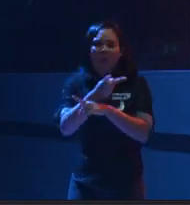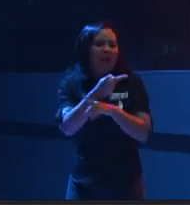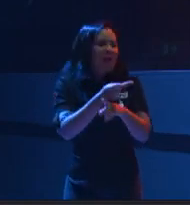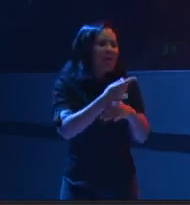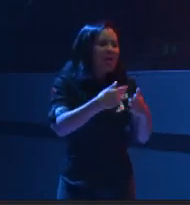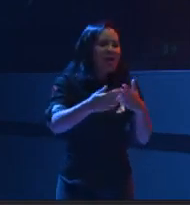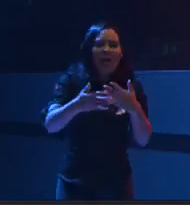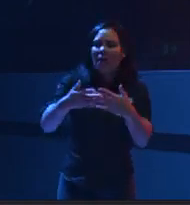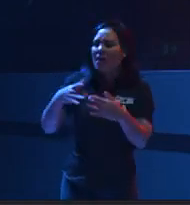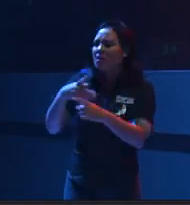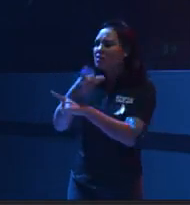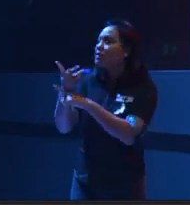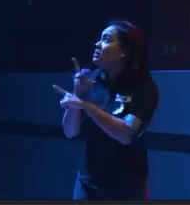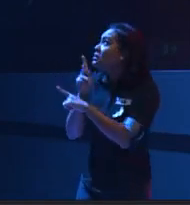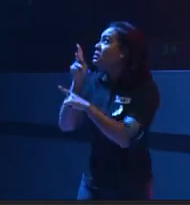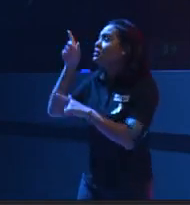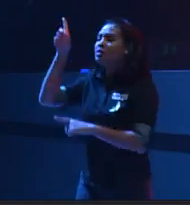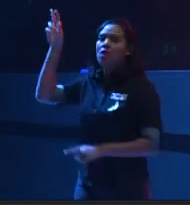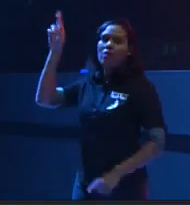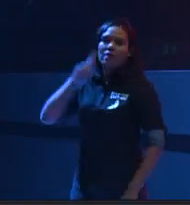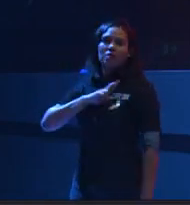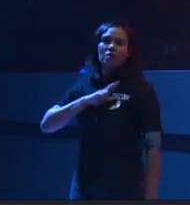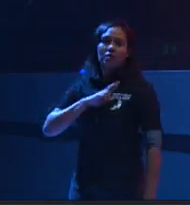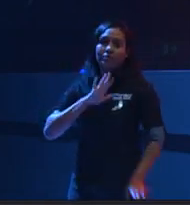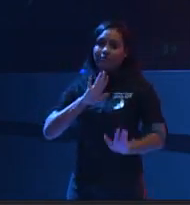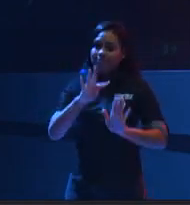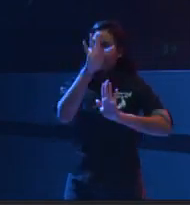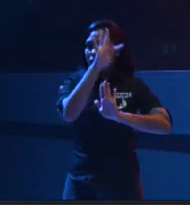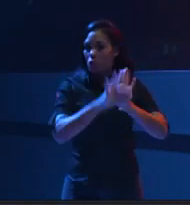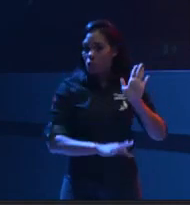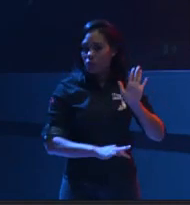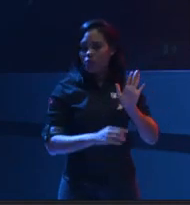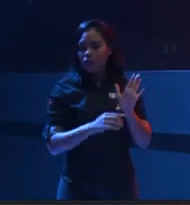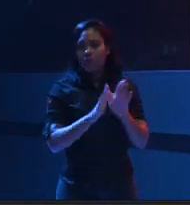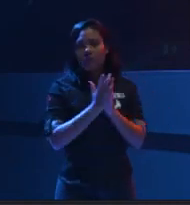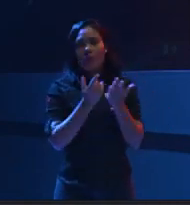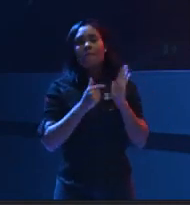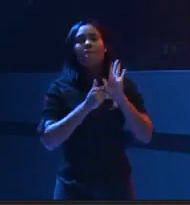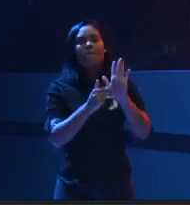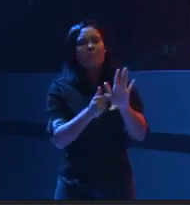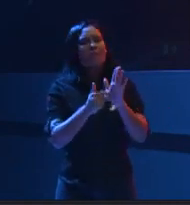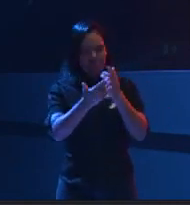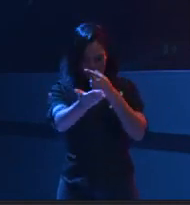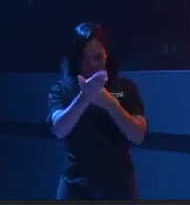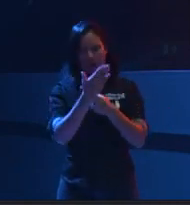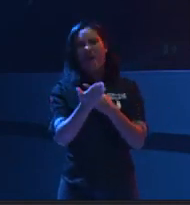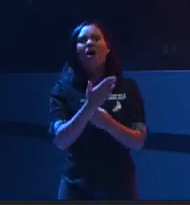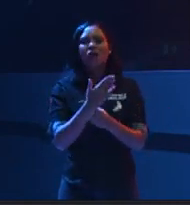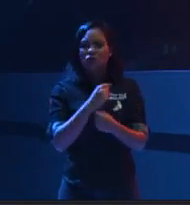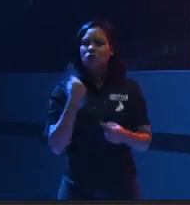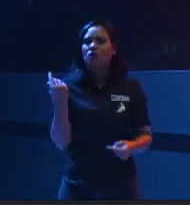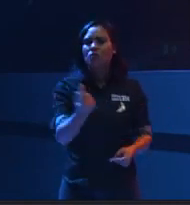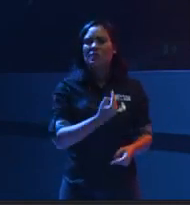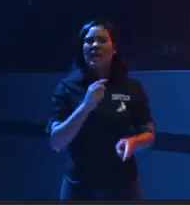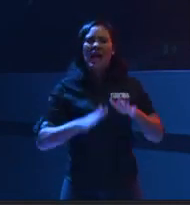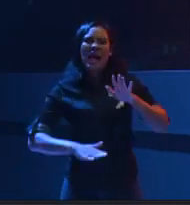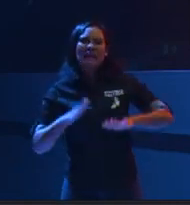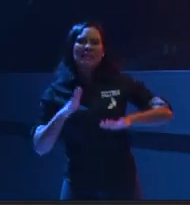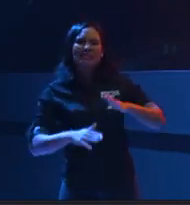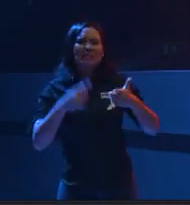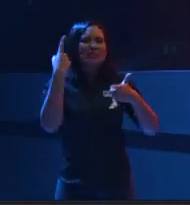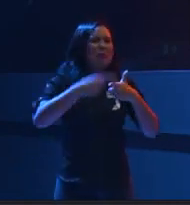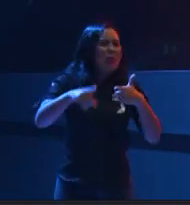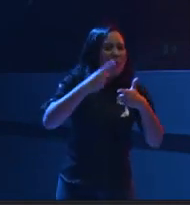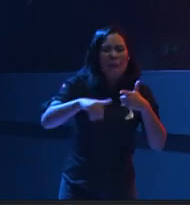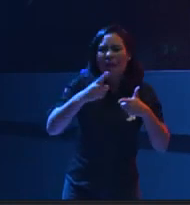tem um texto da Bíblia que nos ajuda a entender como lidar com o problema que parecem